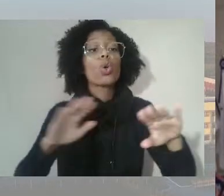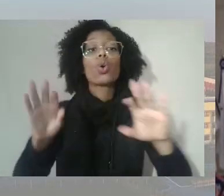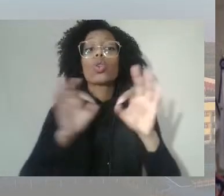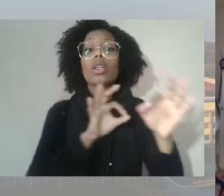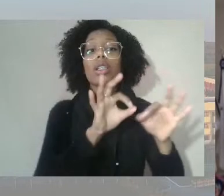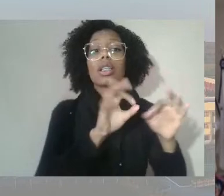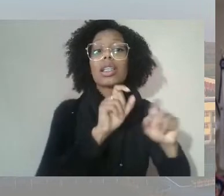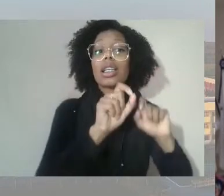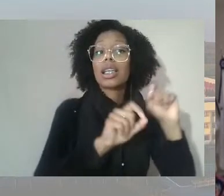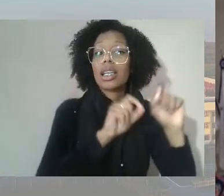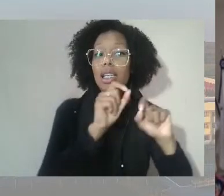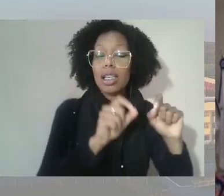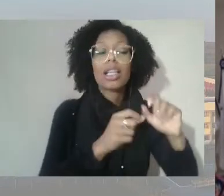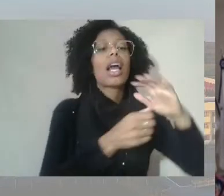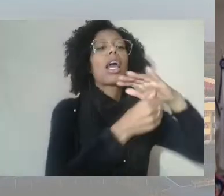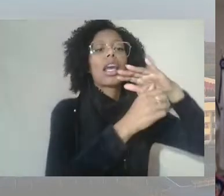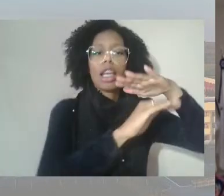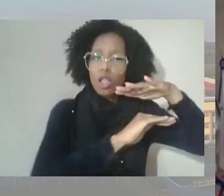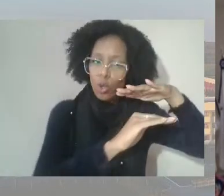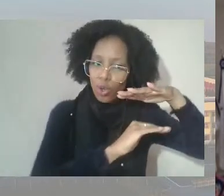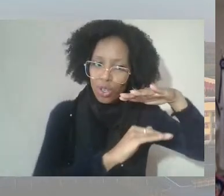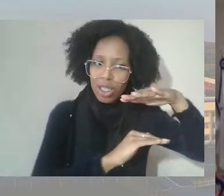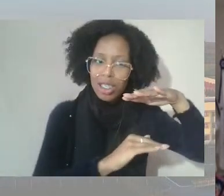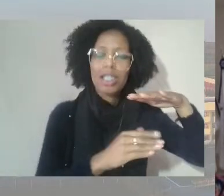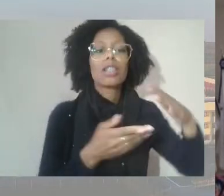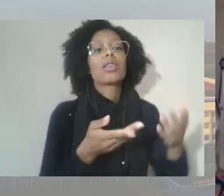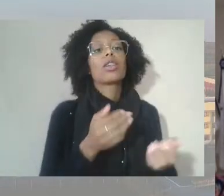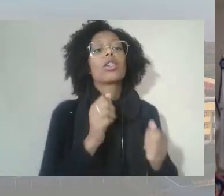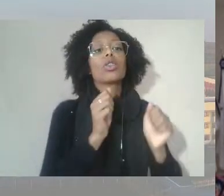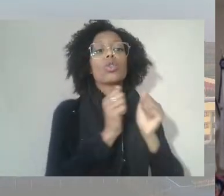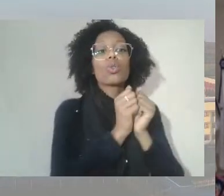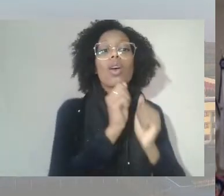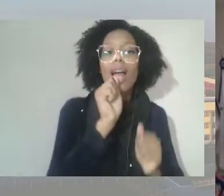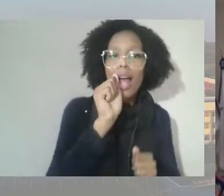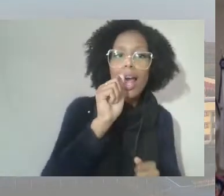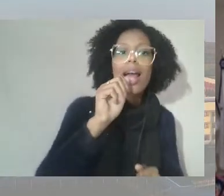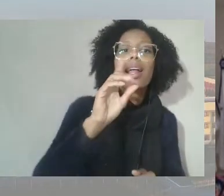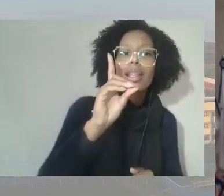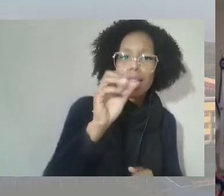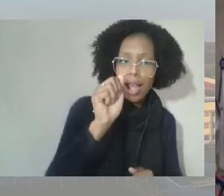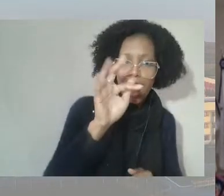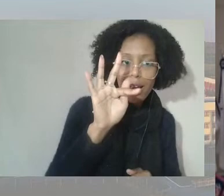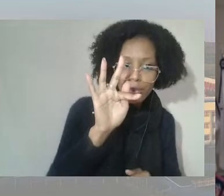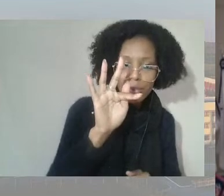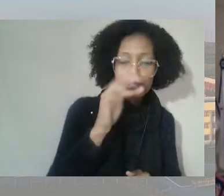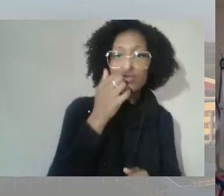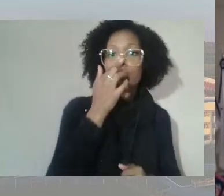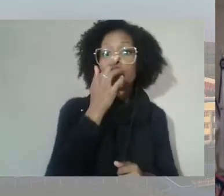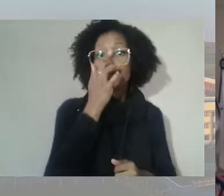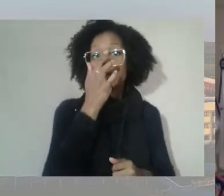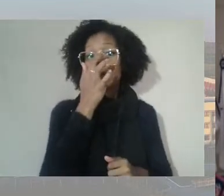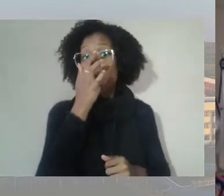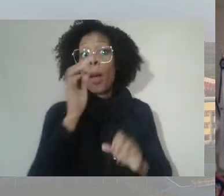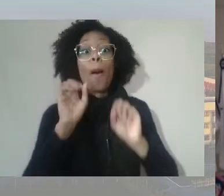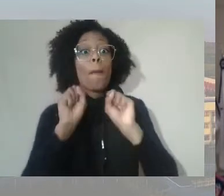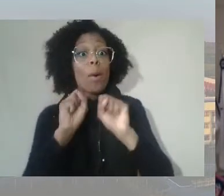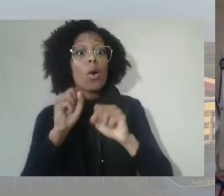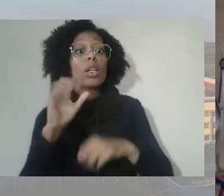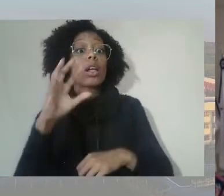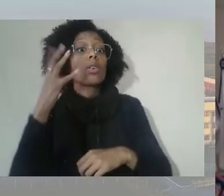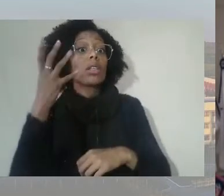organizado pelo gabinete da reitoria através da ADAF. Né? E o que poderia ter sido feito seria um diálogo,